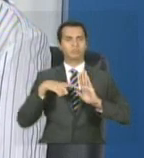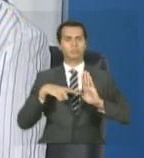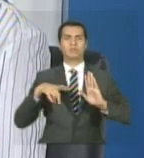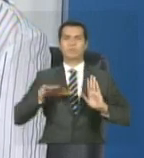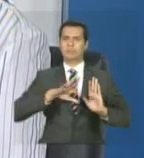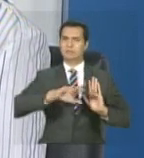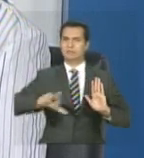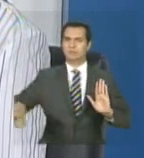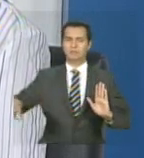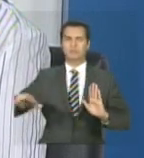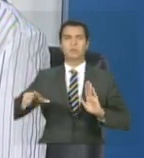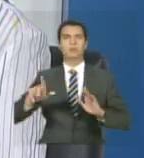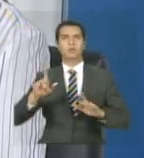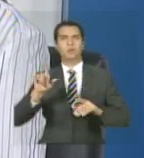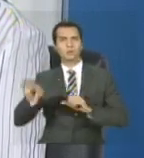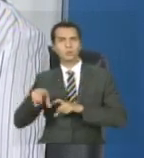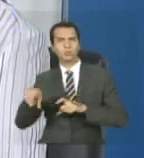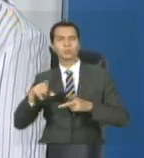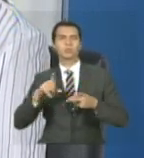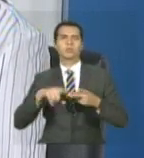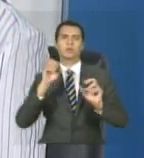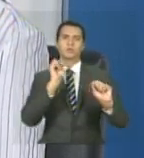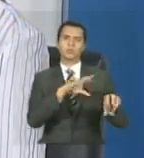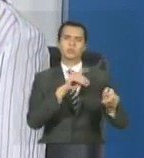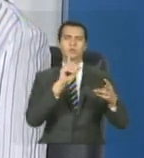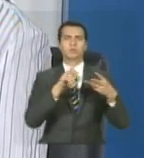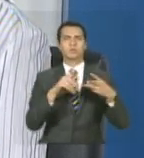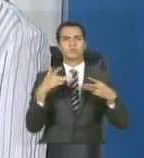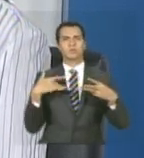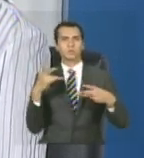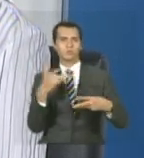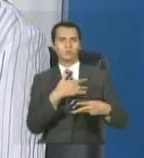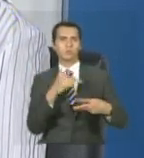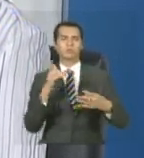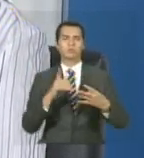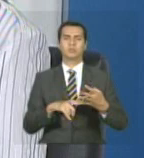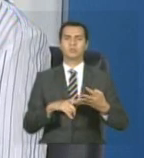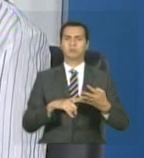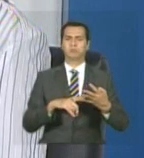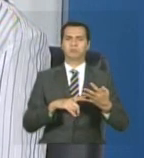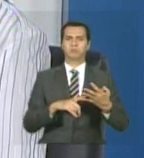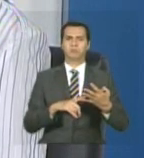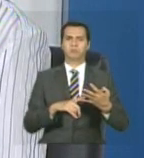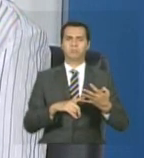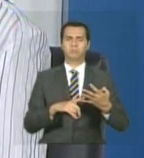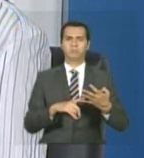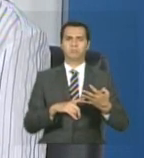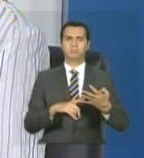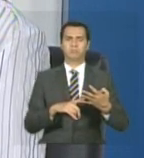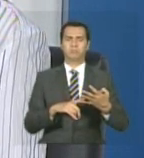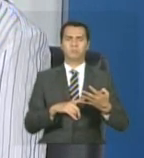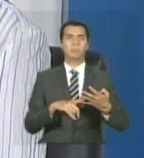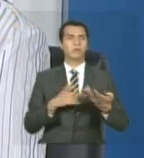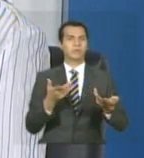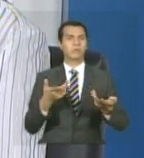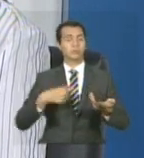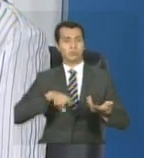desde a agricultura, né, da educação, da saúde. Né, a gente também está falando de